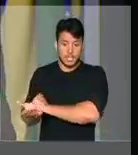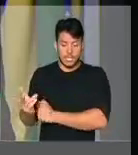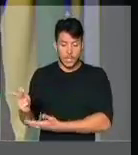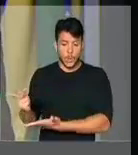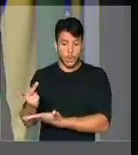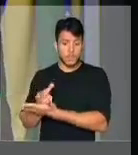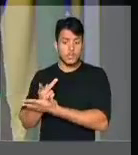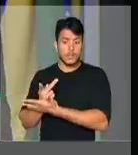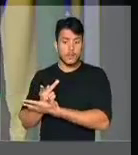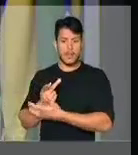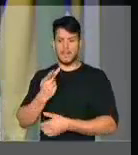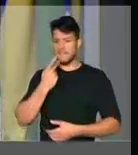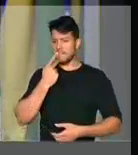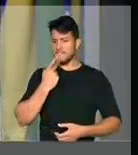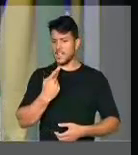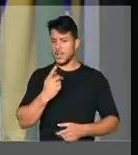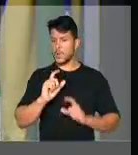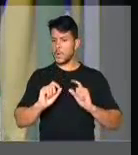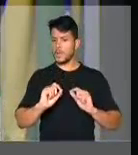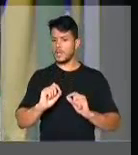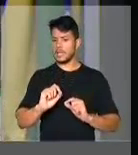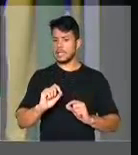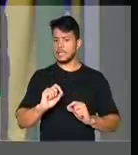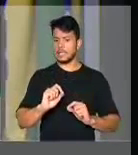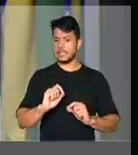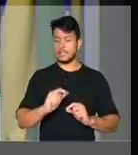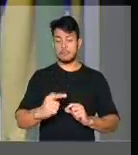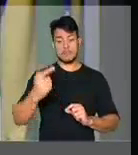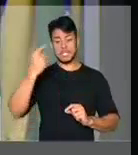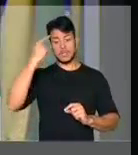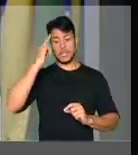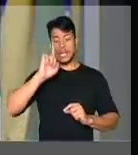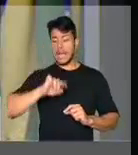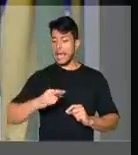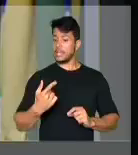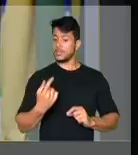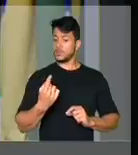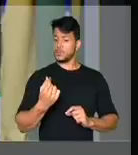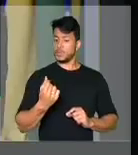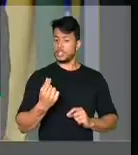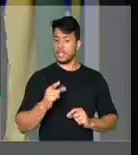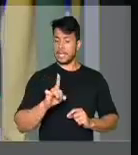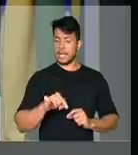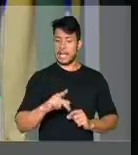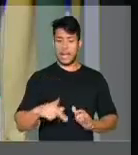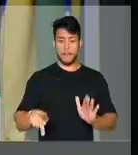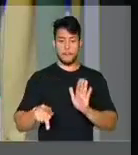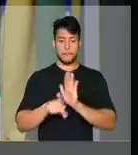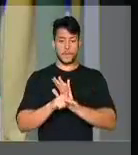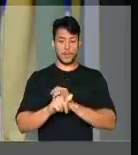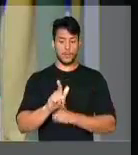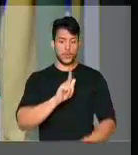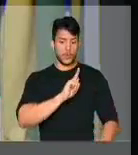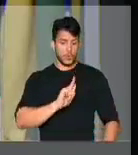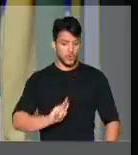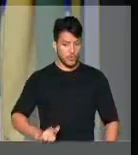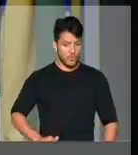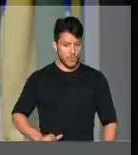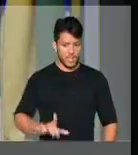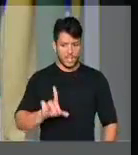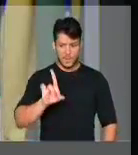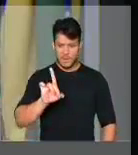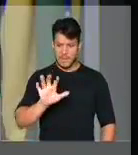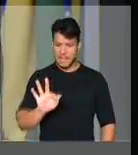da cooperativa, achou por bem dizer que esse dinheiro era para o governo do Distrito